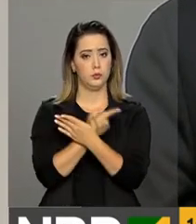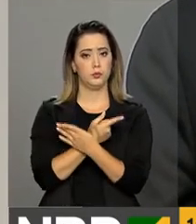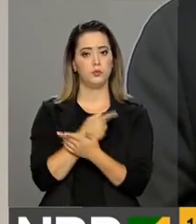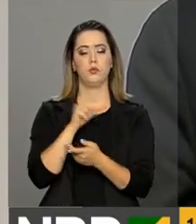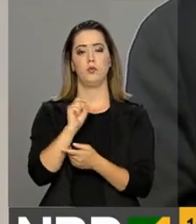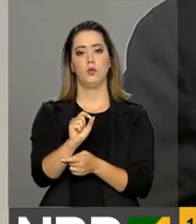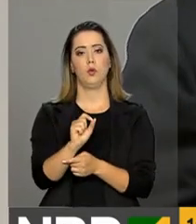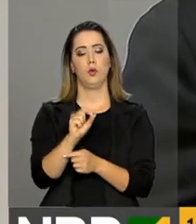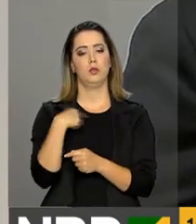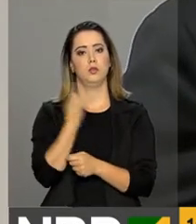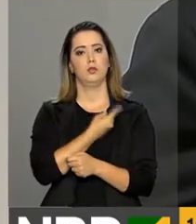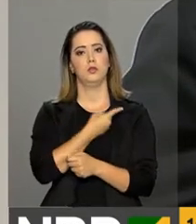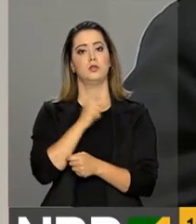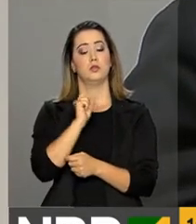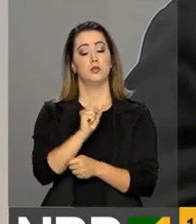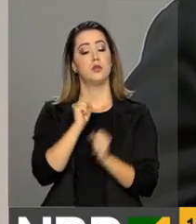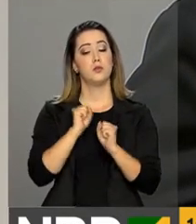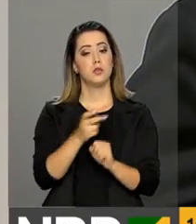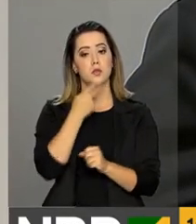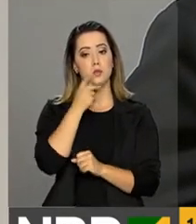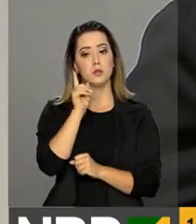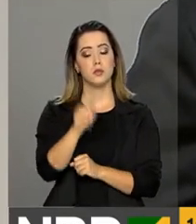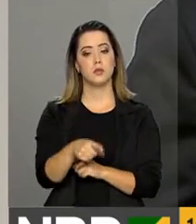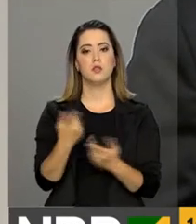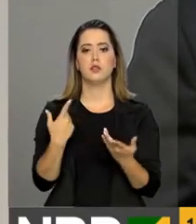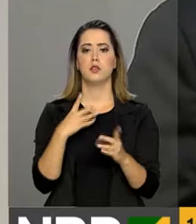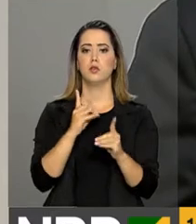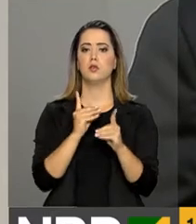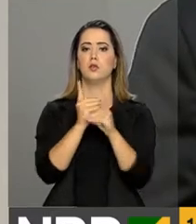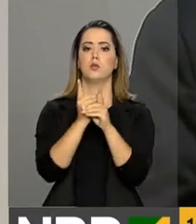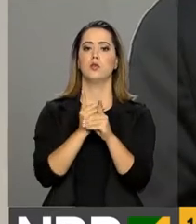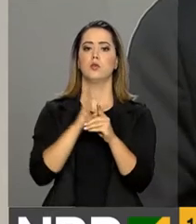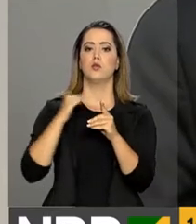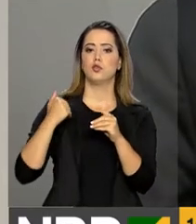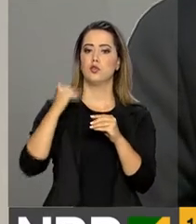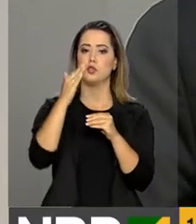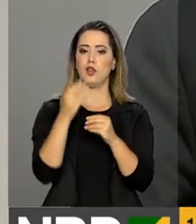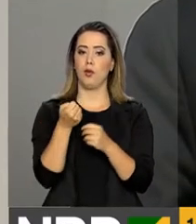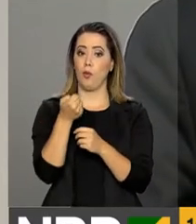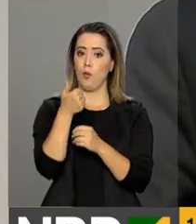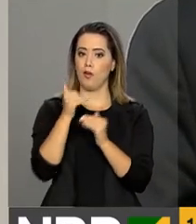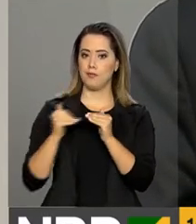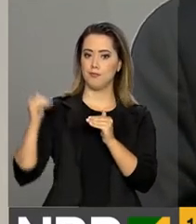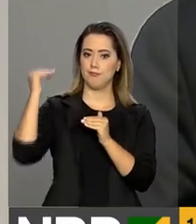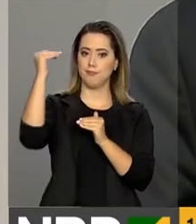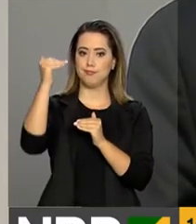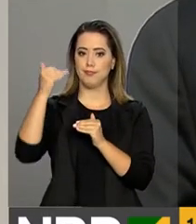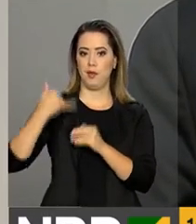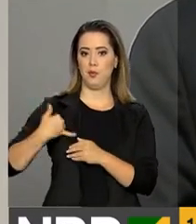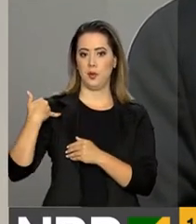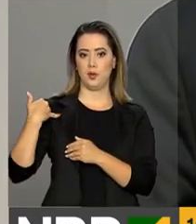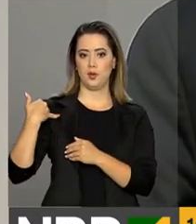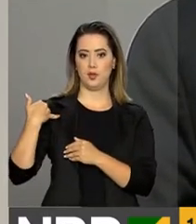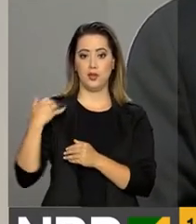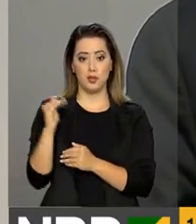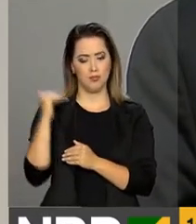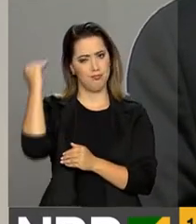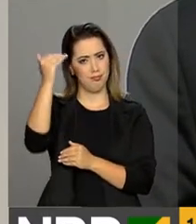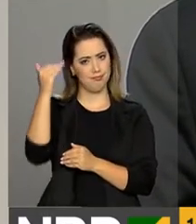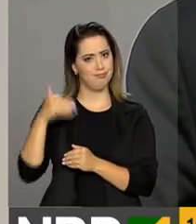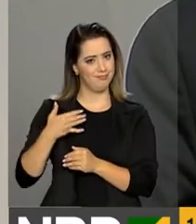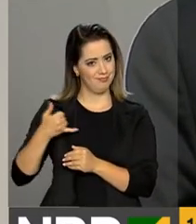podemos dizer que está chegando à sua maioridade e chega à maioridade é